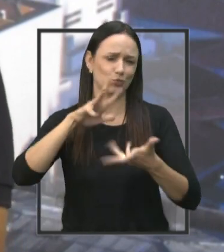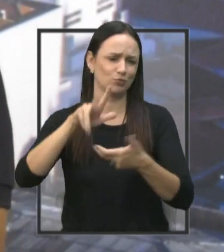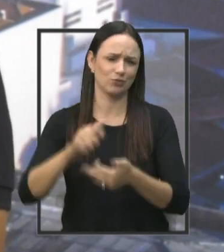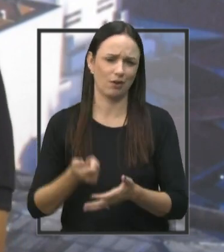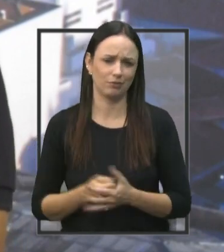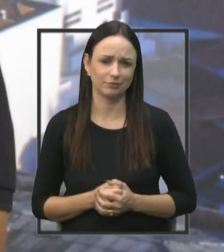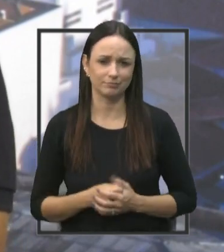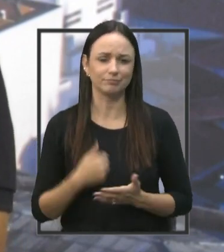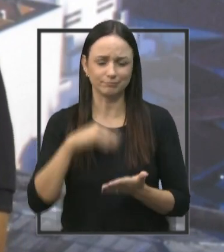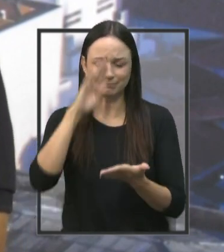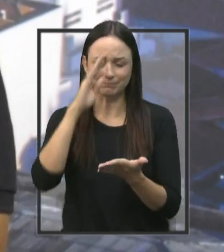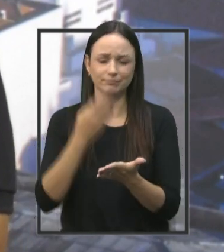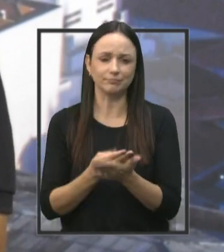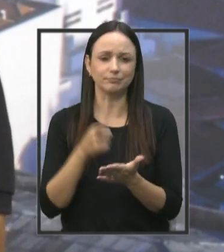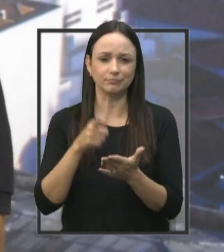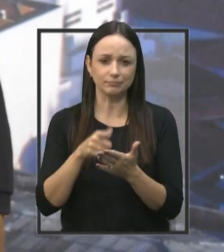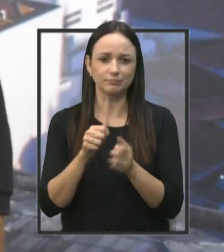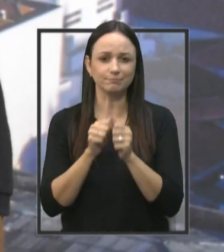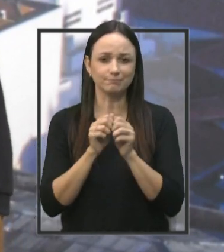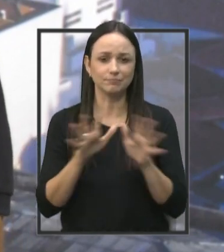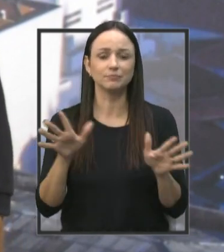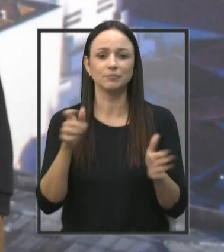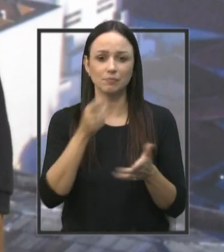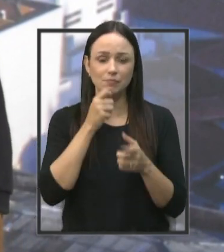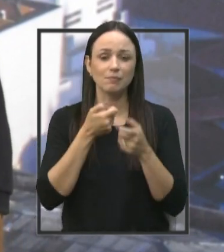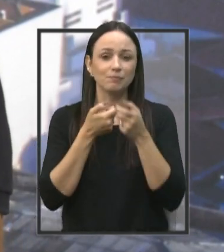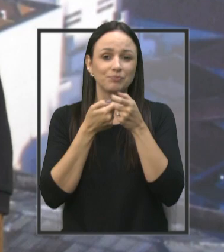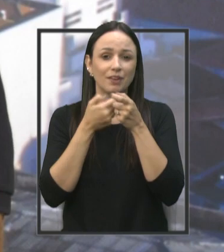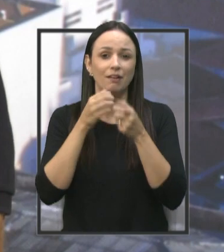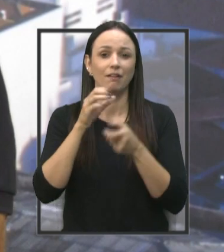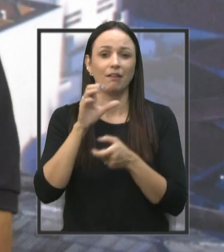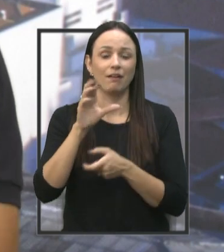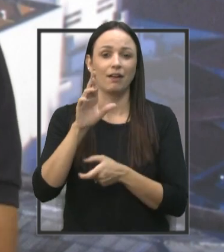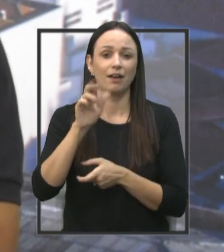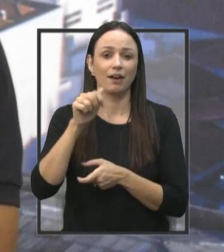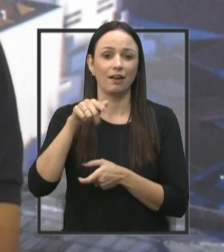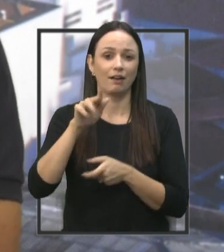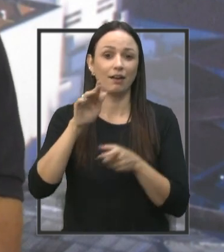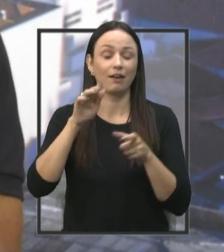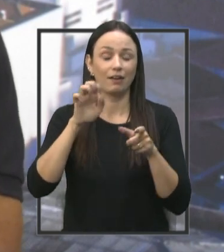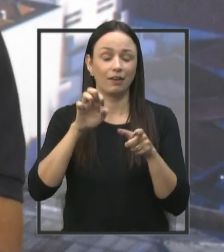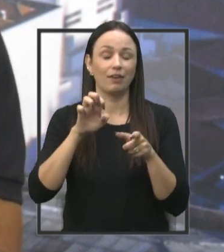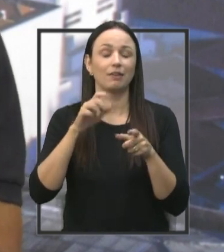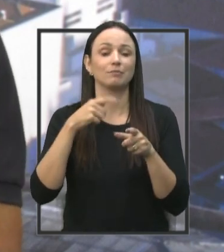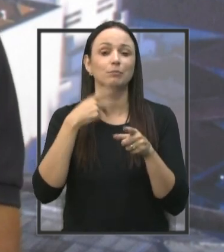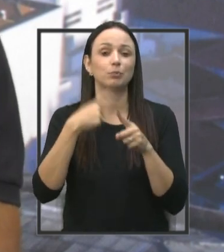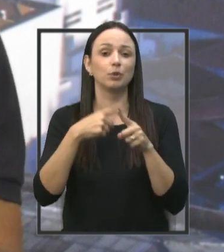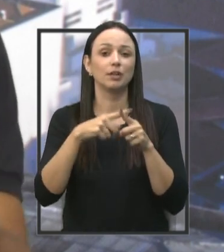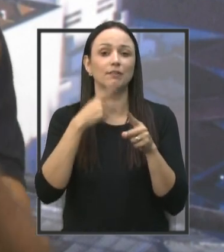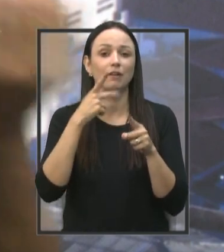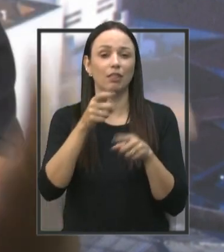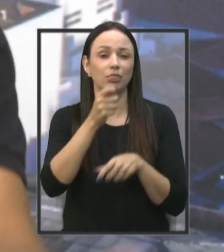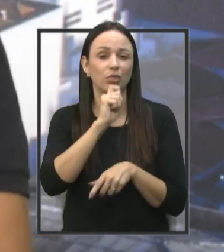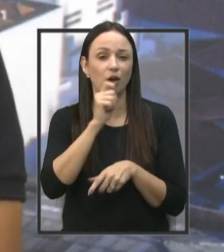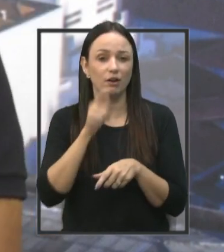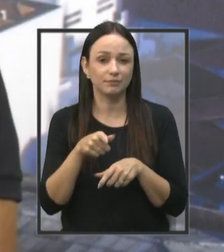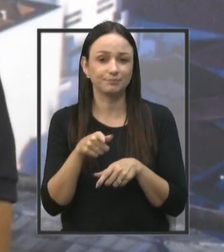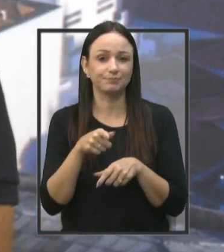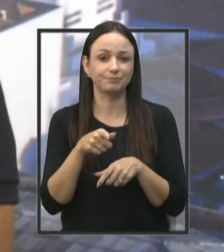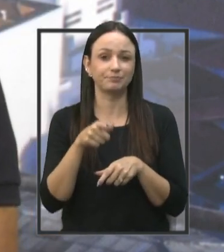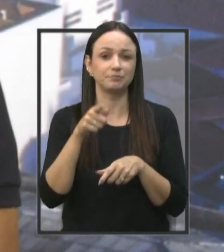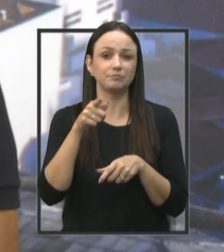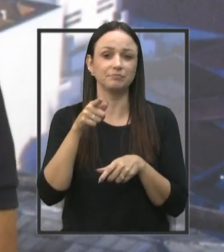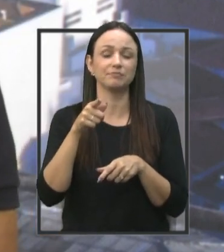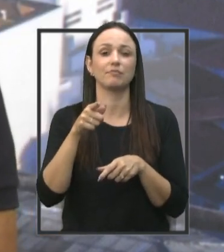mundial, tá? A epidemia do crack. As drogas, né? Isso a gente pode falar com muita propriedade, porque